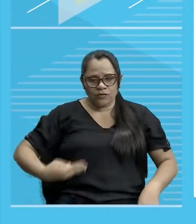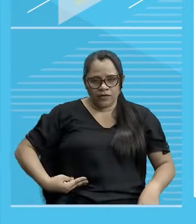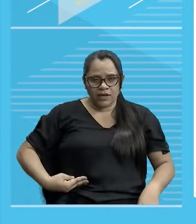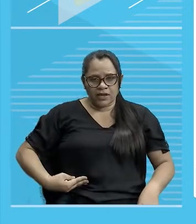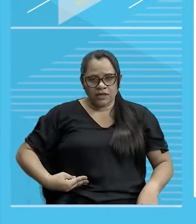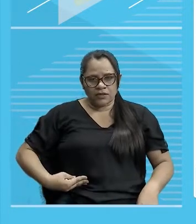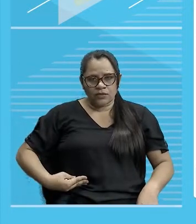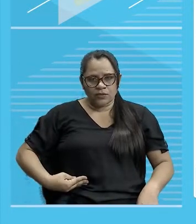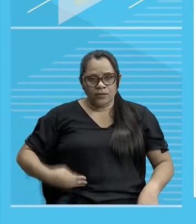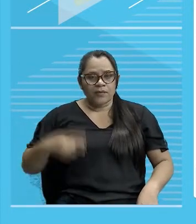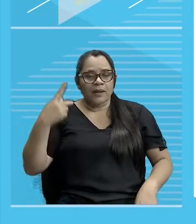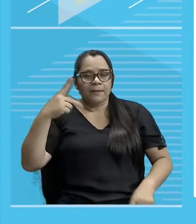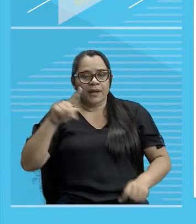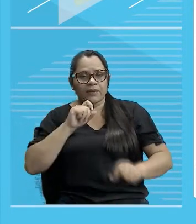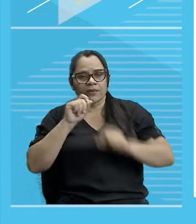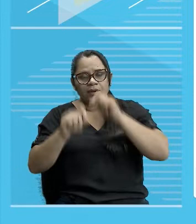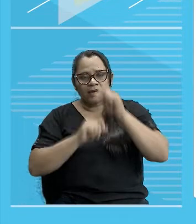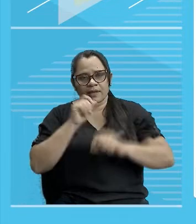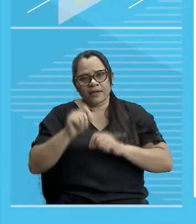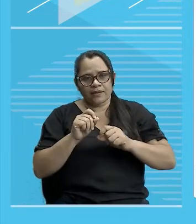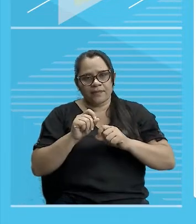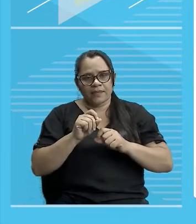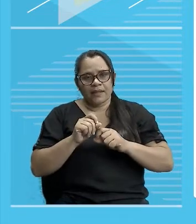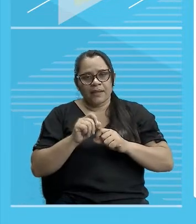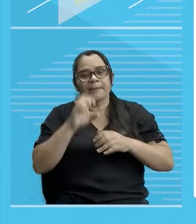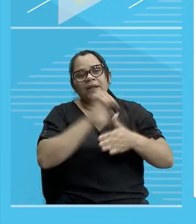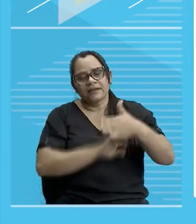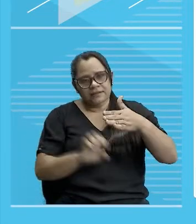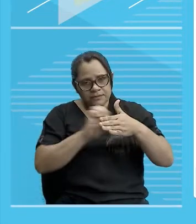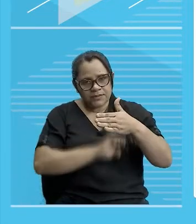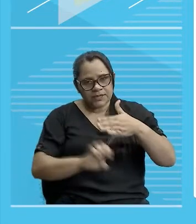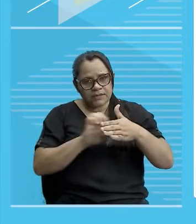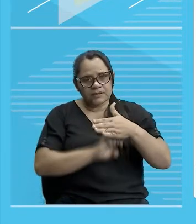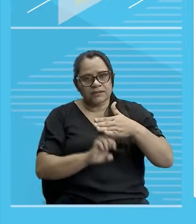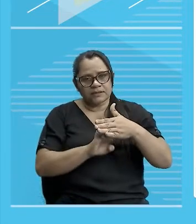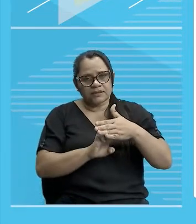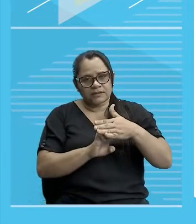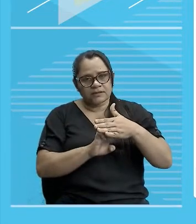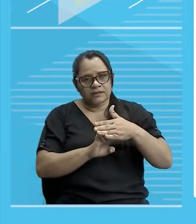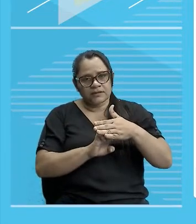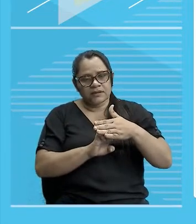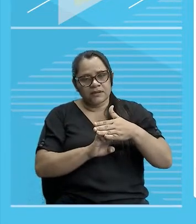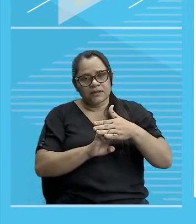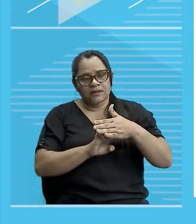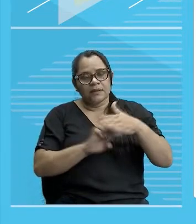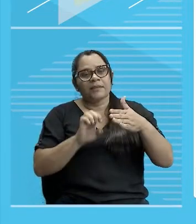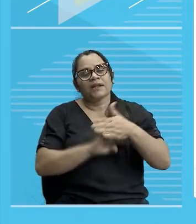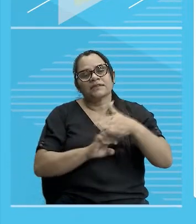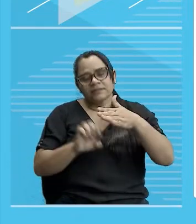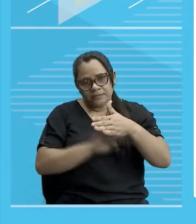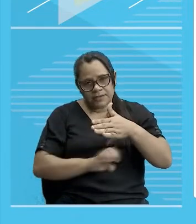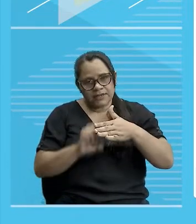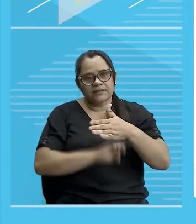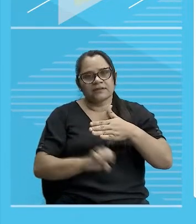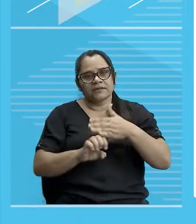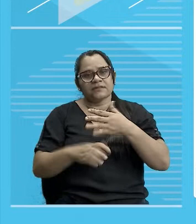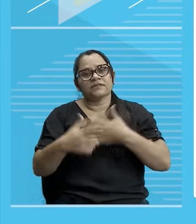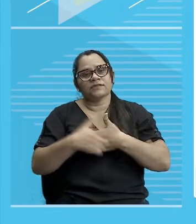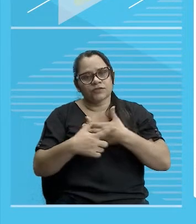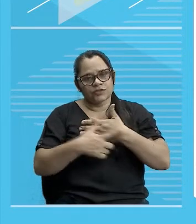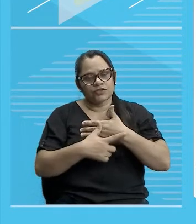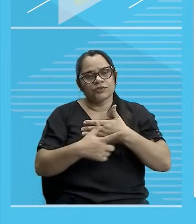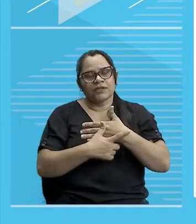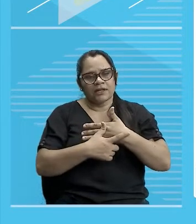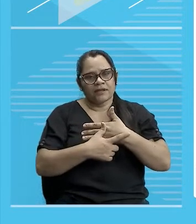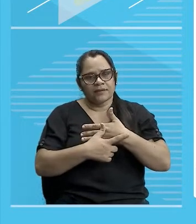funcionar os estabelecimentos de saúde que como é que eu vou conseguir pagar custear tem prefeituras aí que não ia